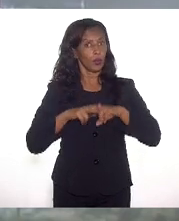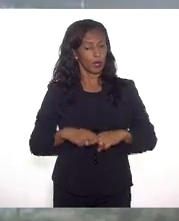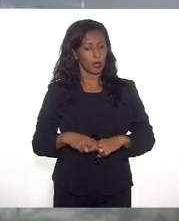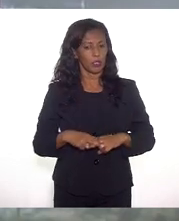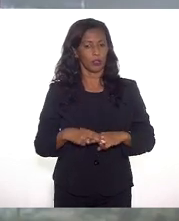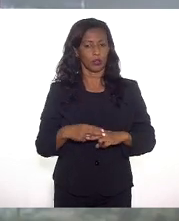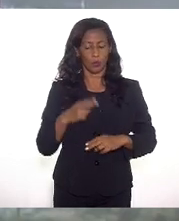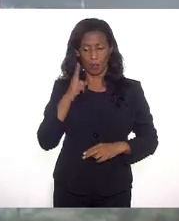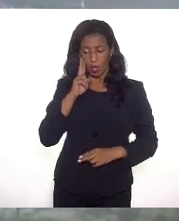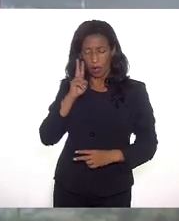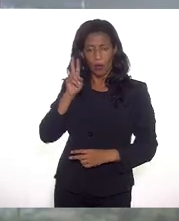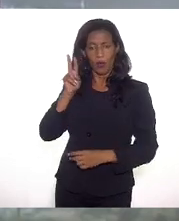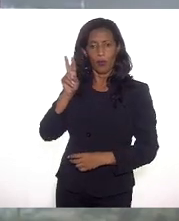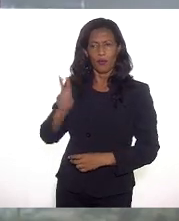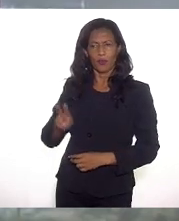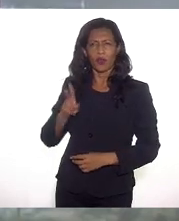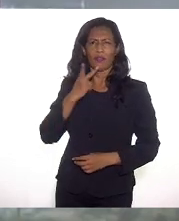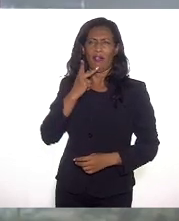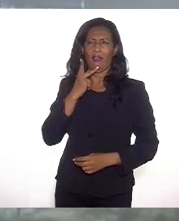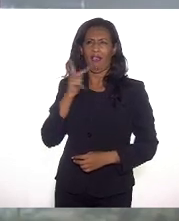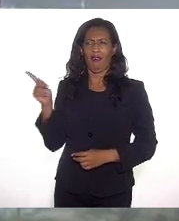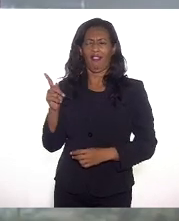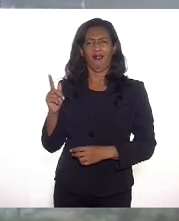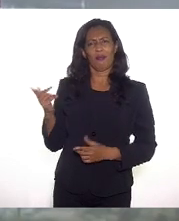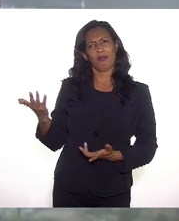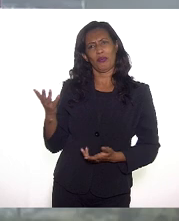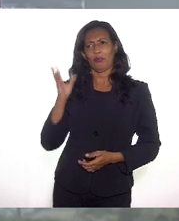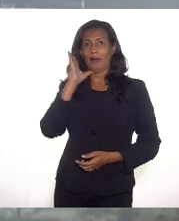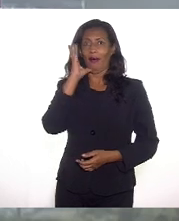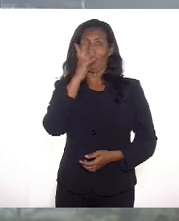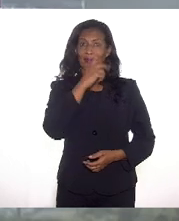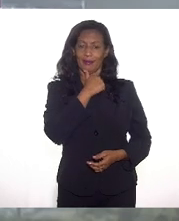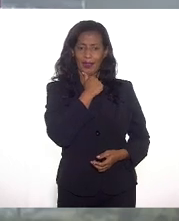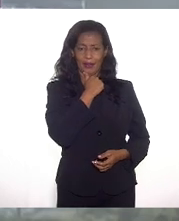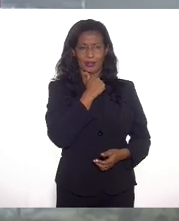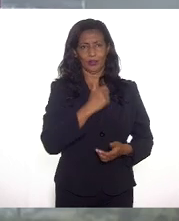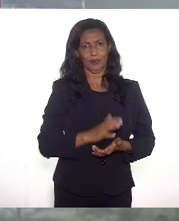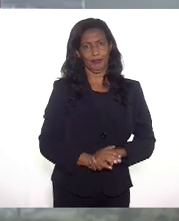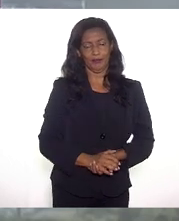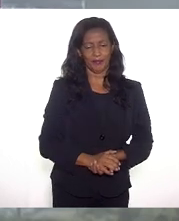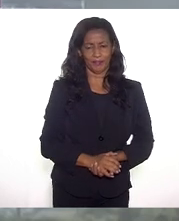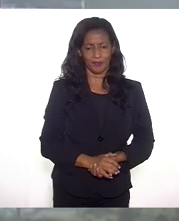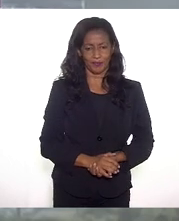Eu evito de falar de atraso. A gente falou de